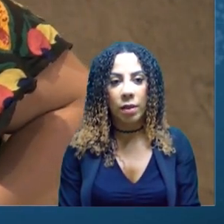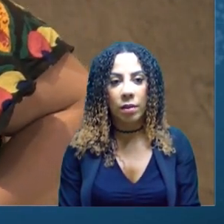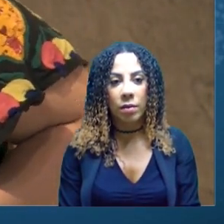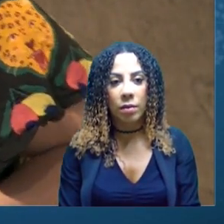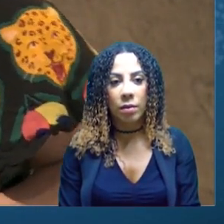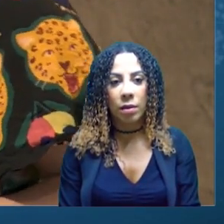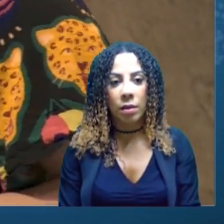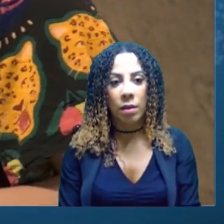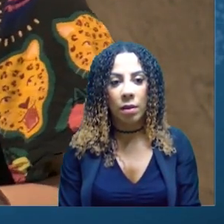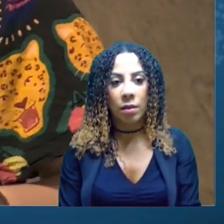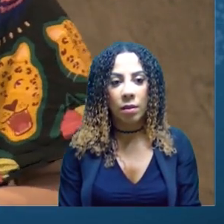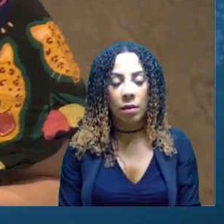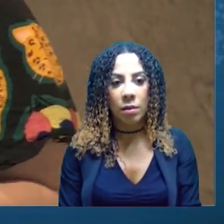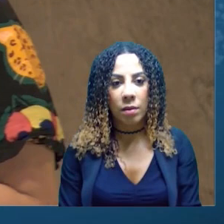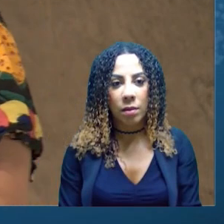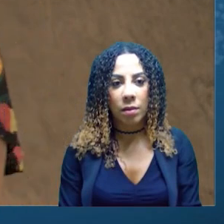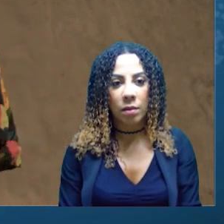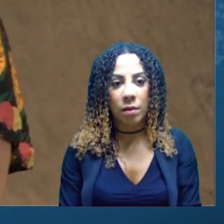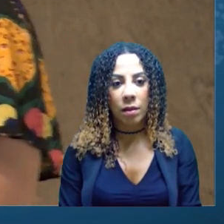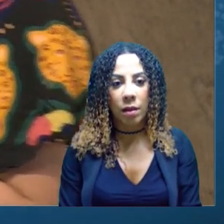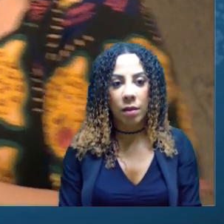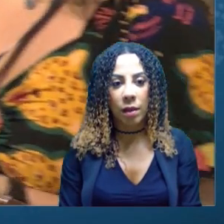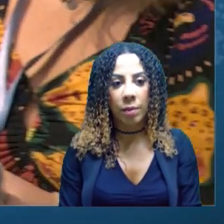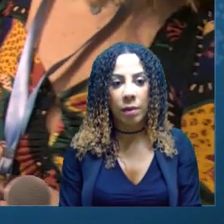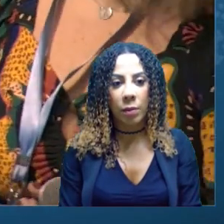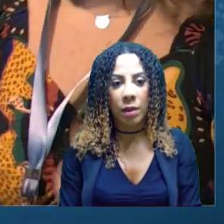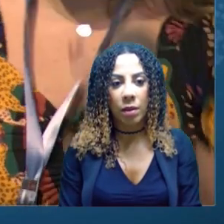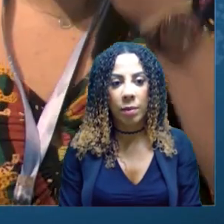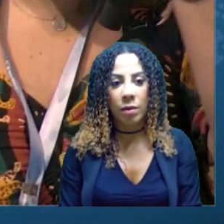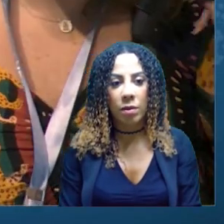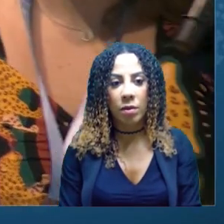Tudo bem. Obrigada.